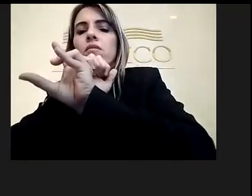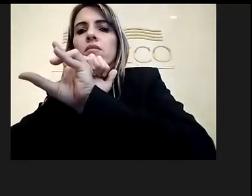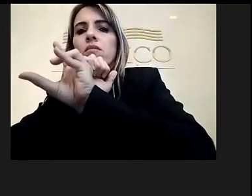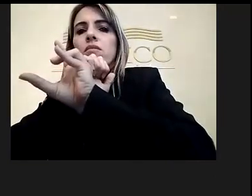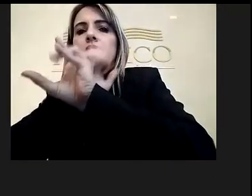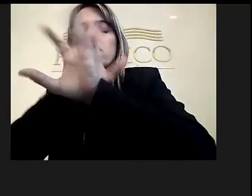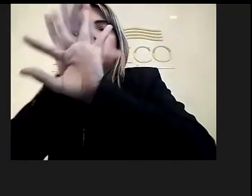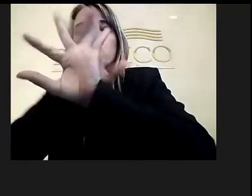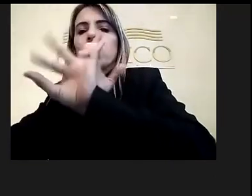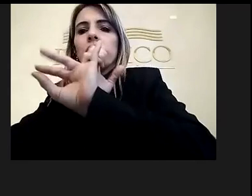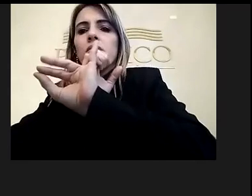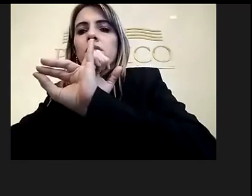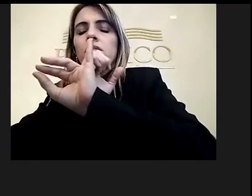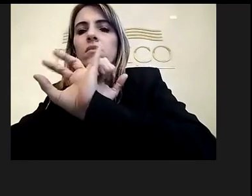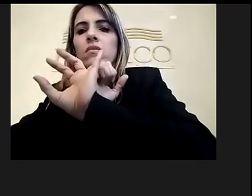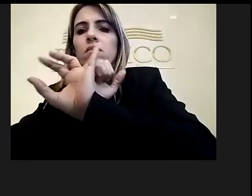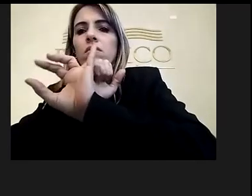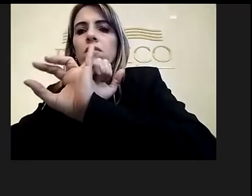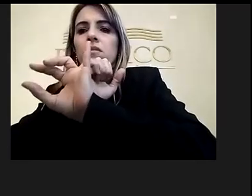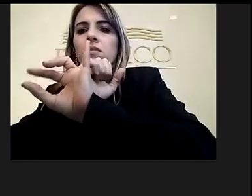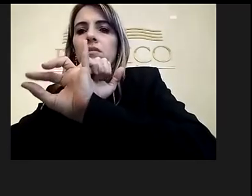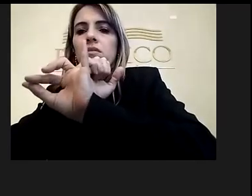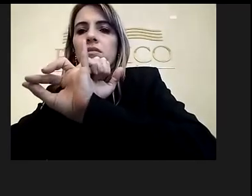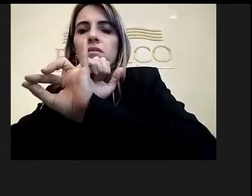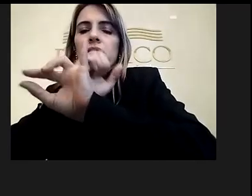E ele não fala para ela, você é igualzinho à minha mãe.